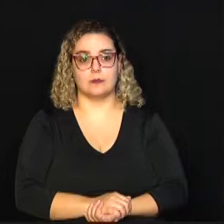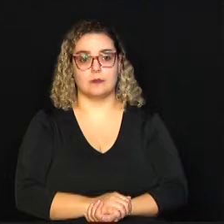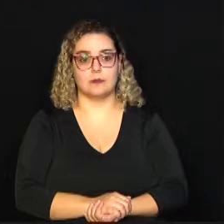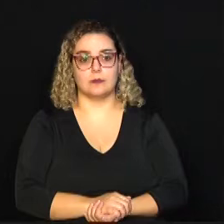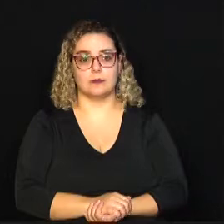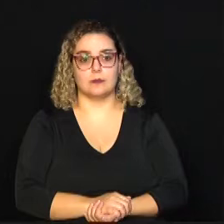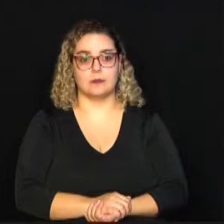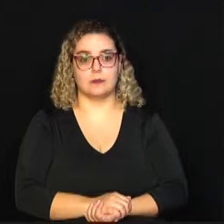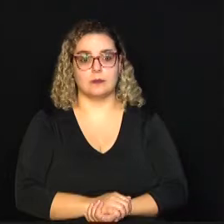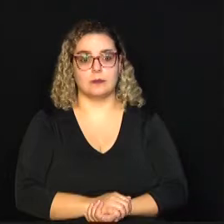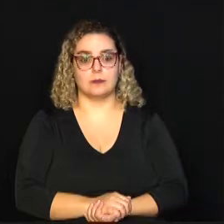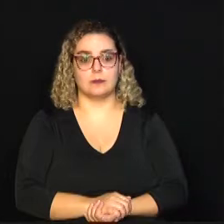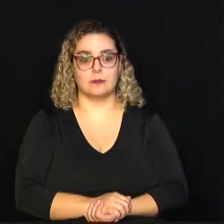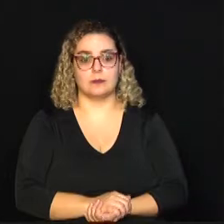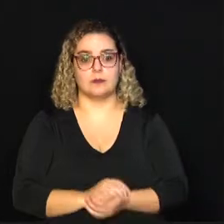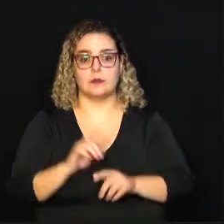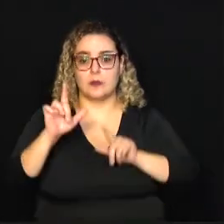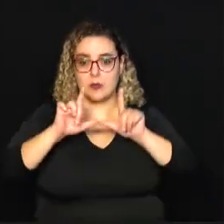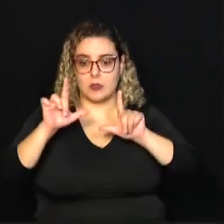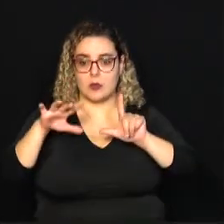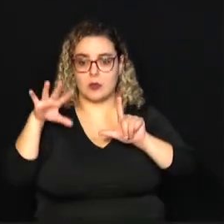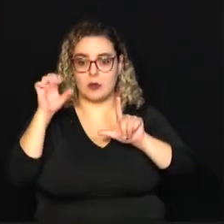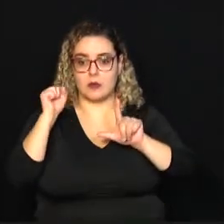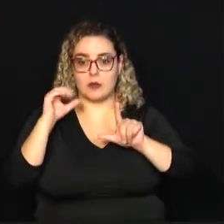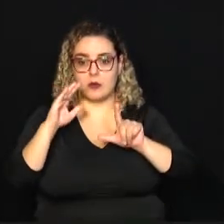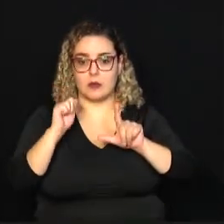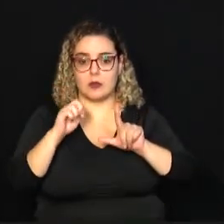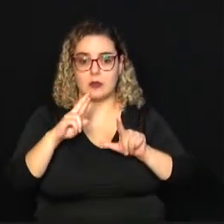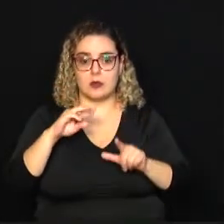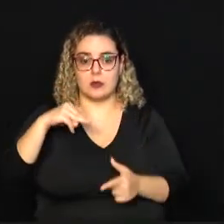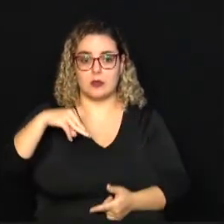Vocês da TV estão ouvindo a Carminha? Porque pode ser um